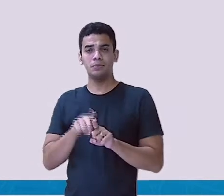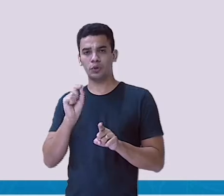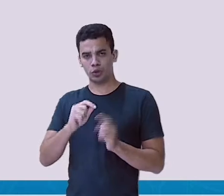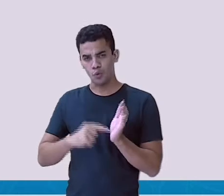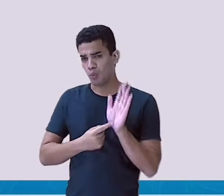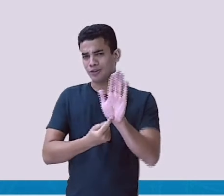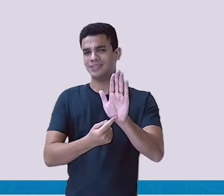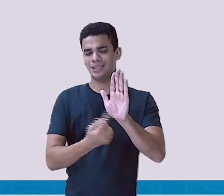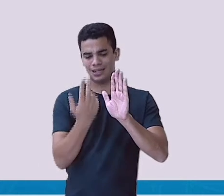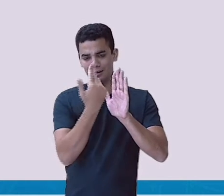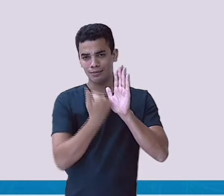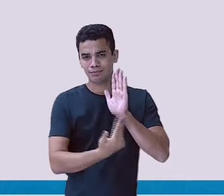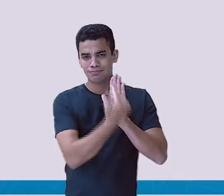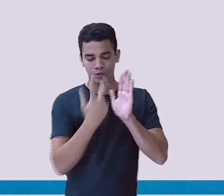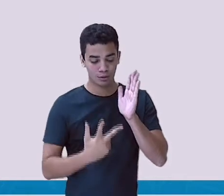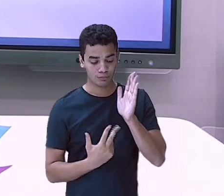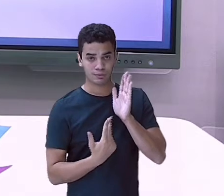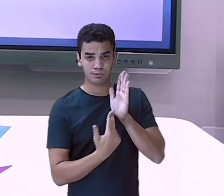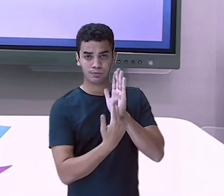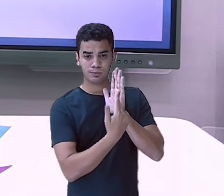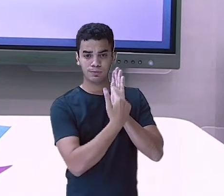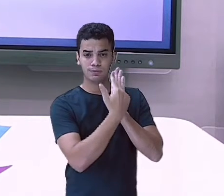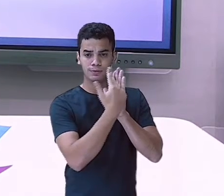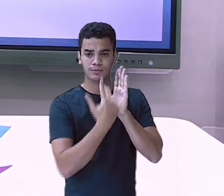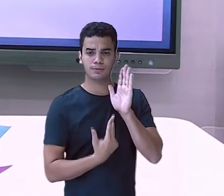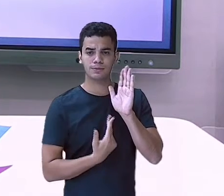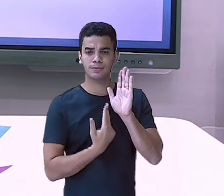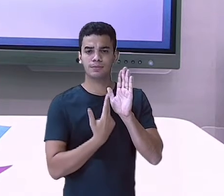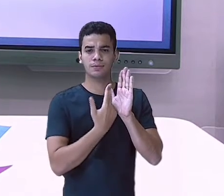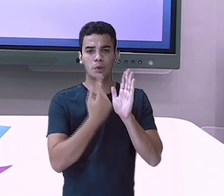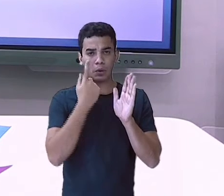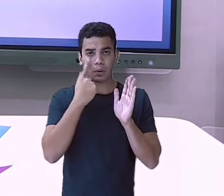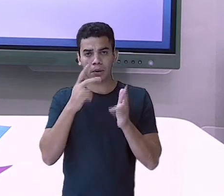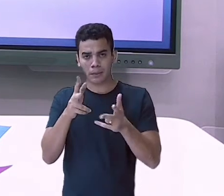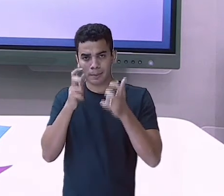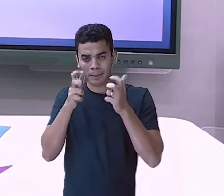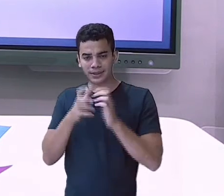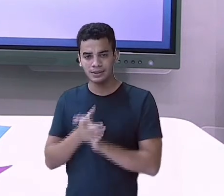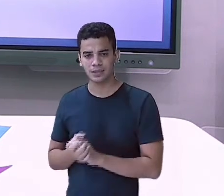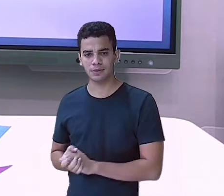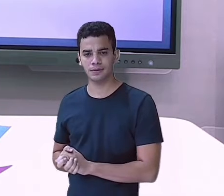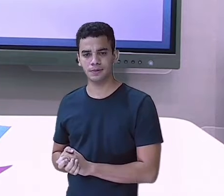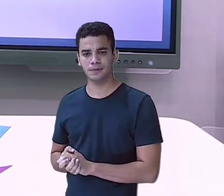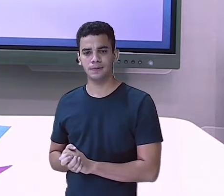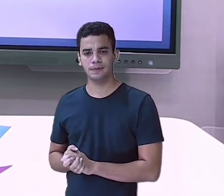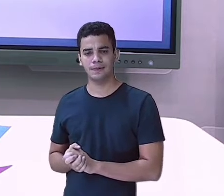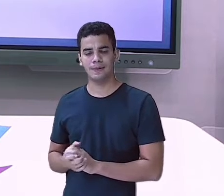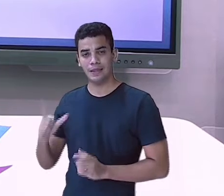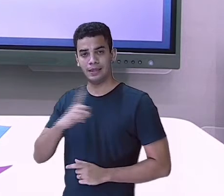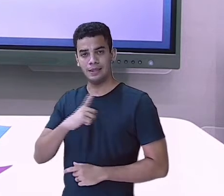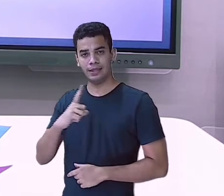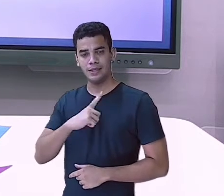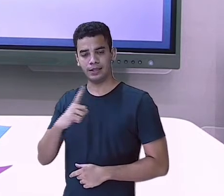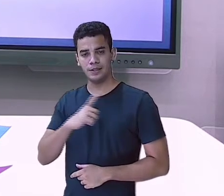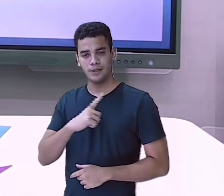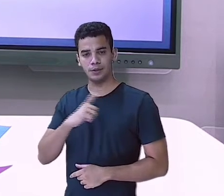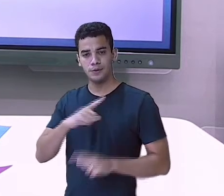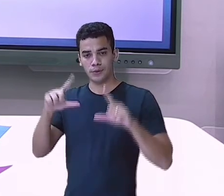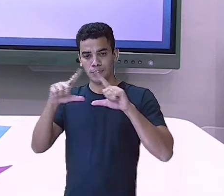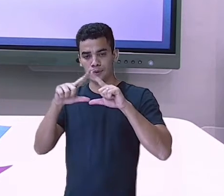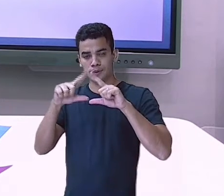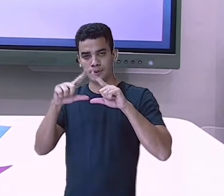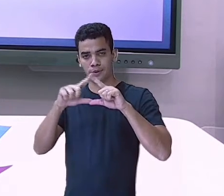que eu recortei, que é igual a esse. Eu tenho dois triângulos aqui. Eu tenho este lado aqui, ó, onde tem